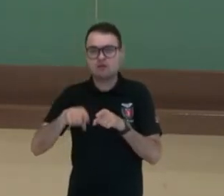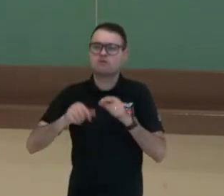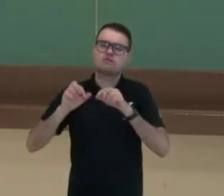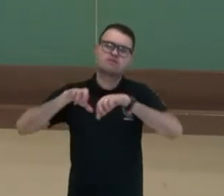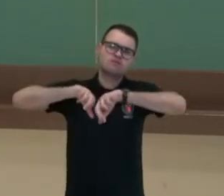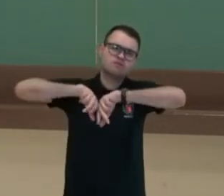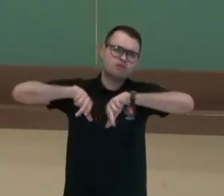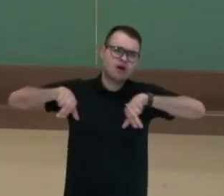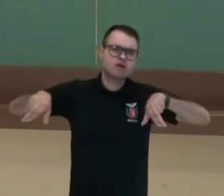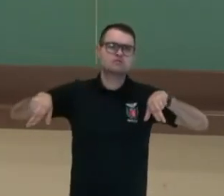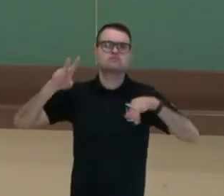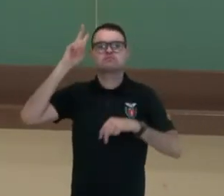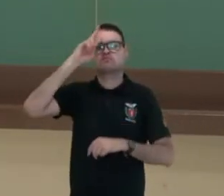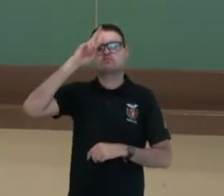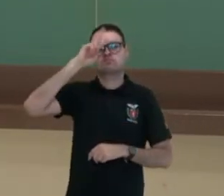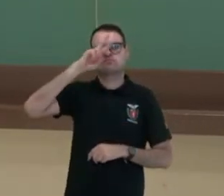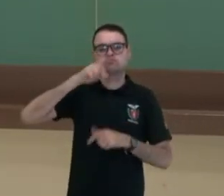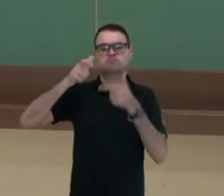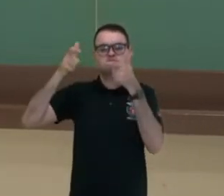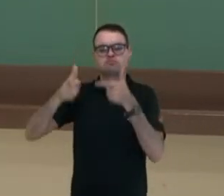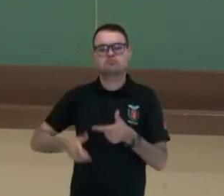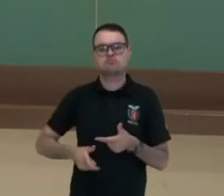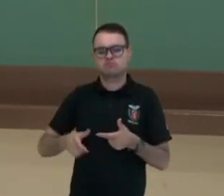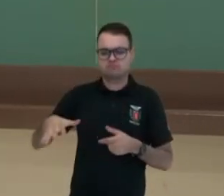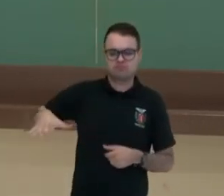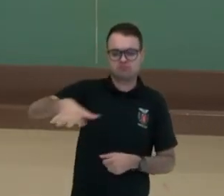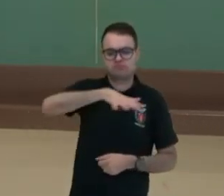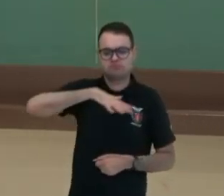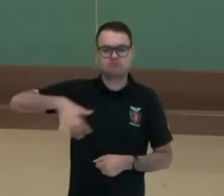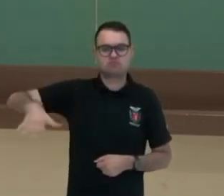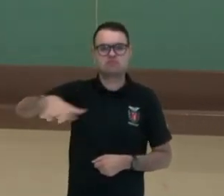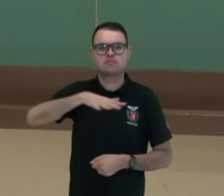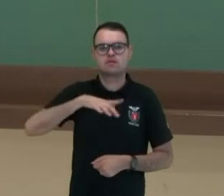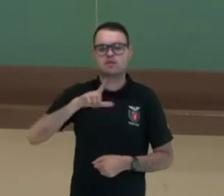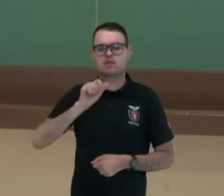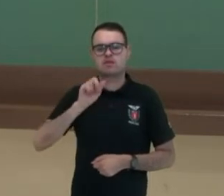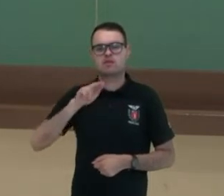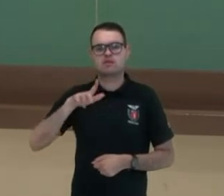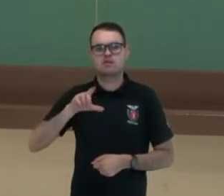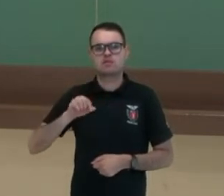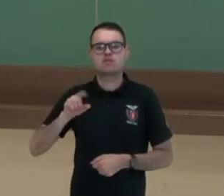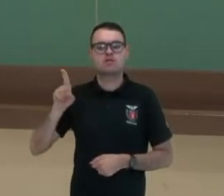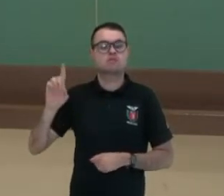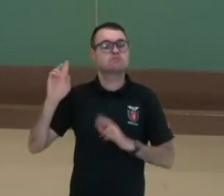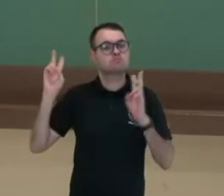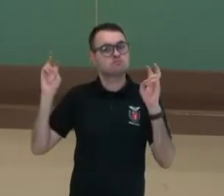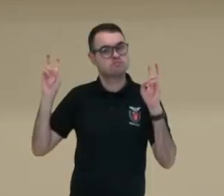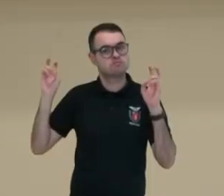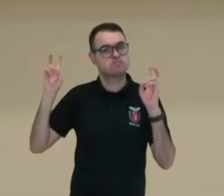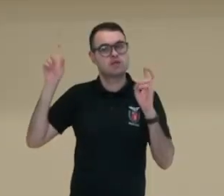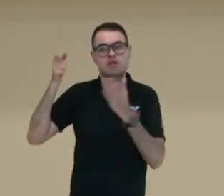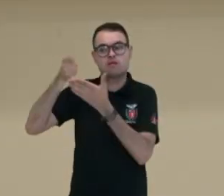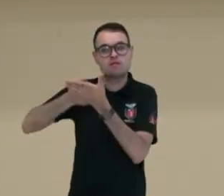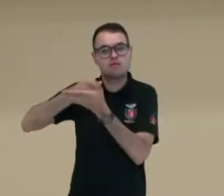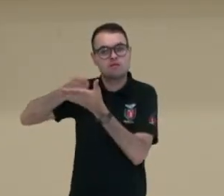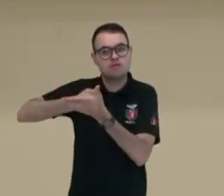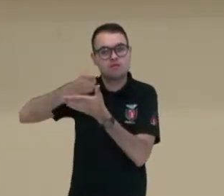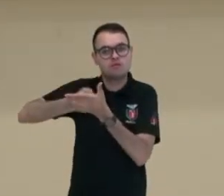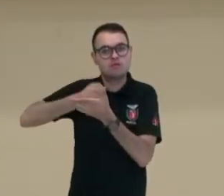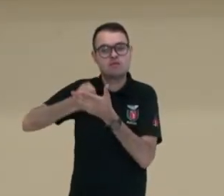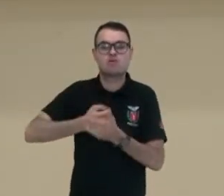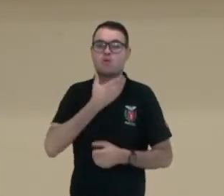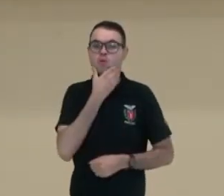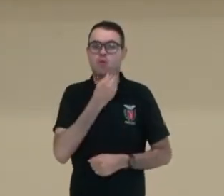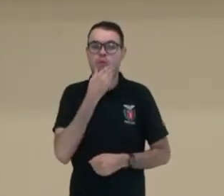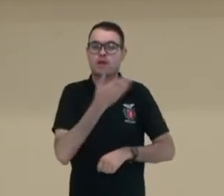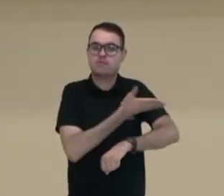igreja que fica no Largo da Ordem. Uma delas, inclusive, seria uma espécie de cobrança dos chamados homens brancos, que